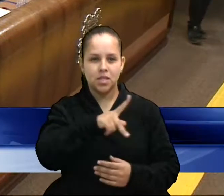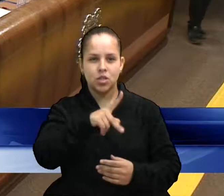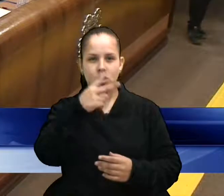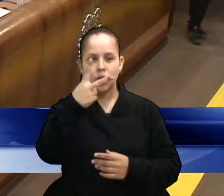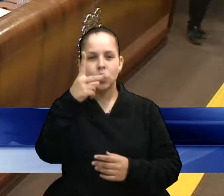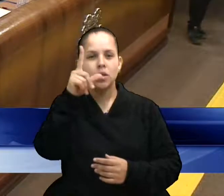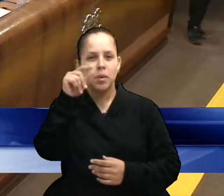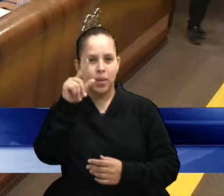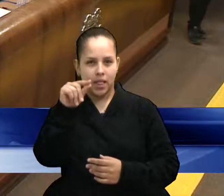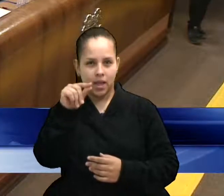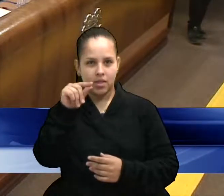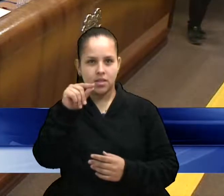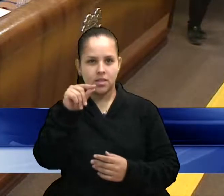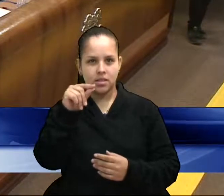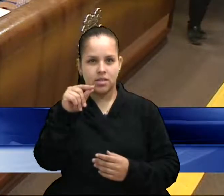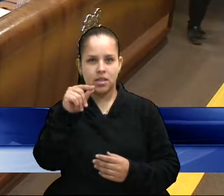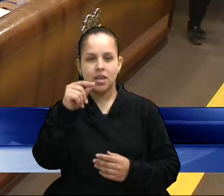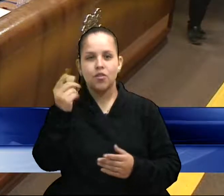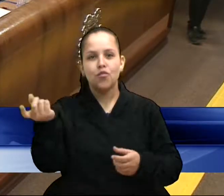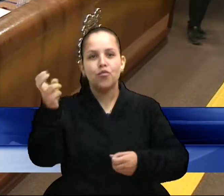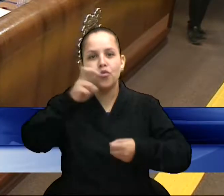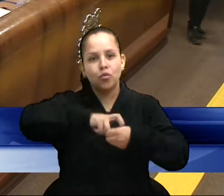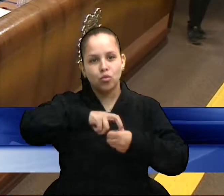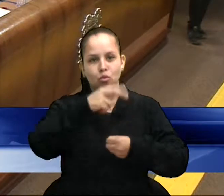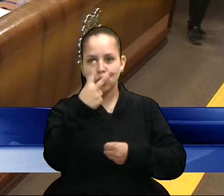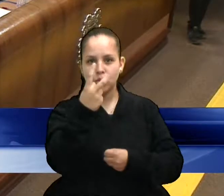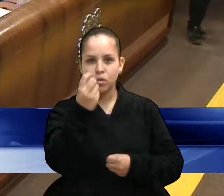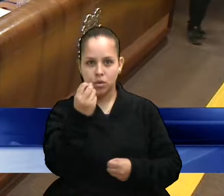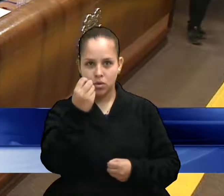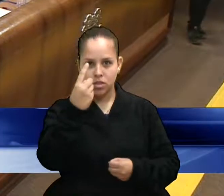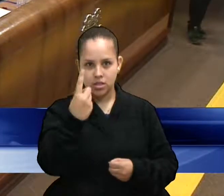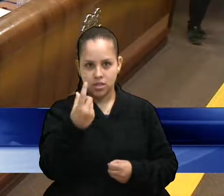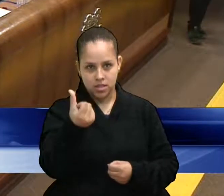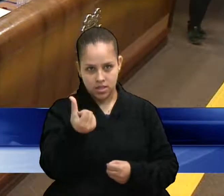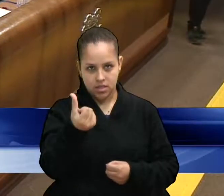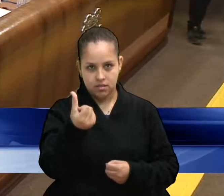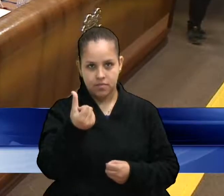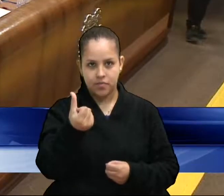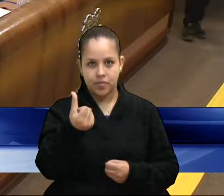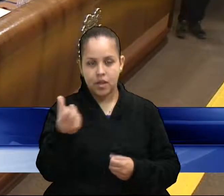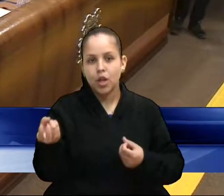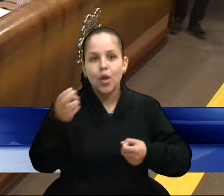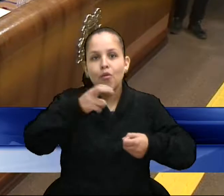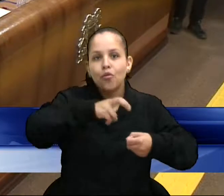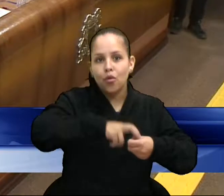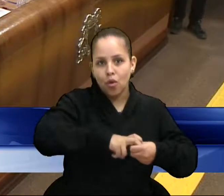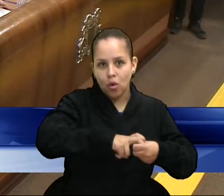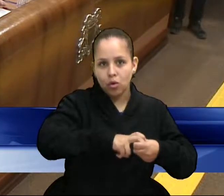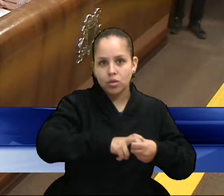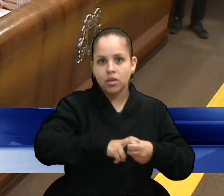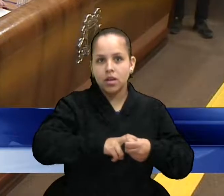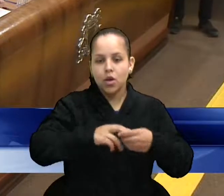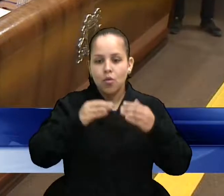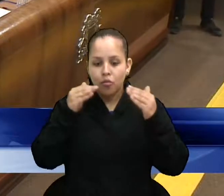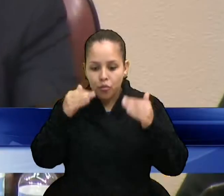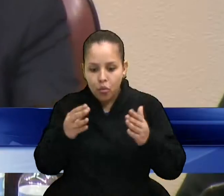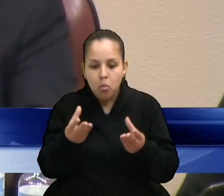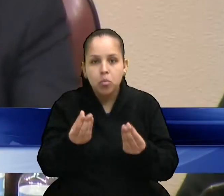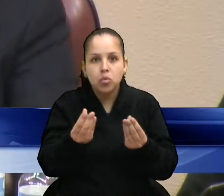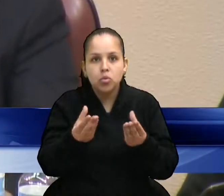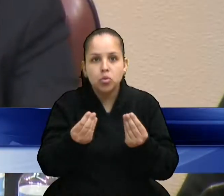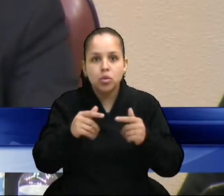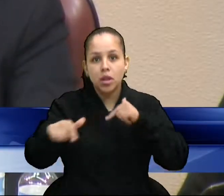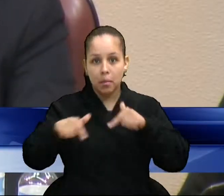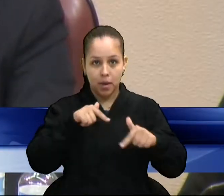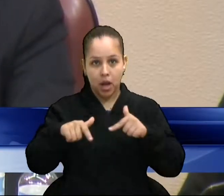retornei à presidência em 2016. E a partir do nosso retorno, a gente focou muito o trabalho na qualidade